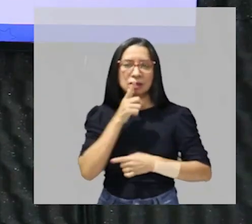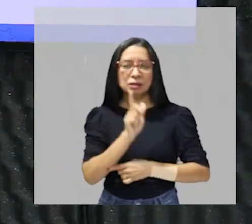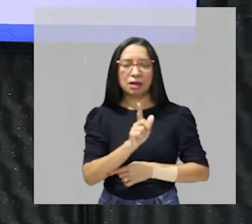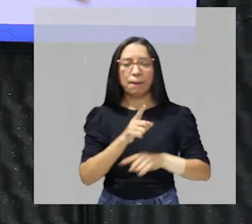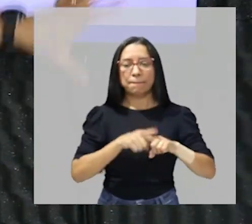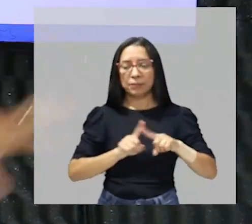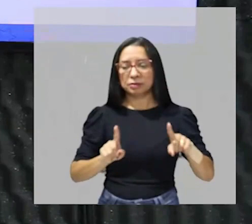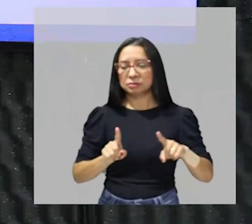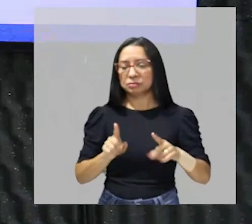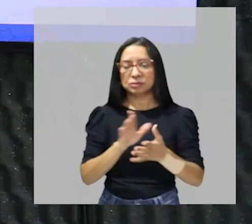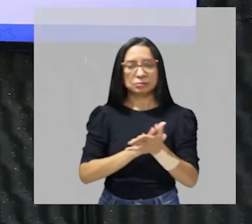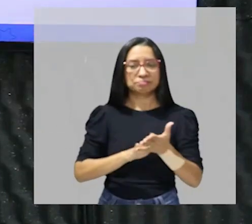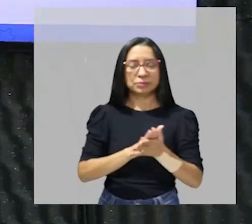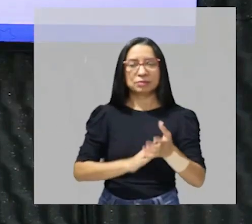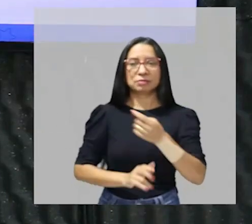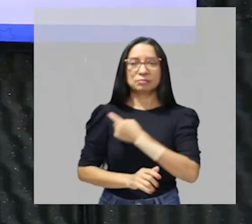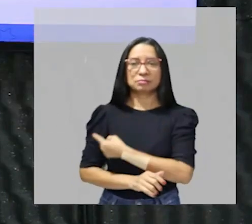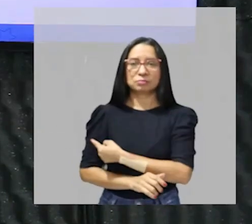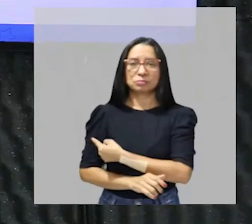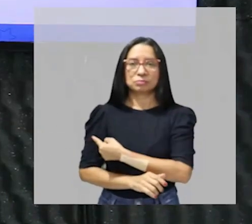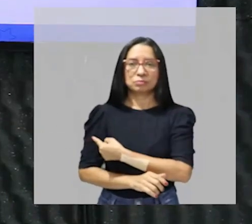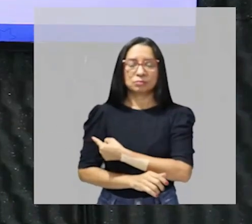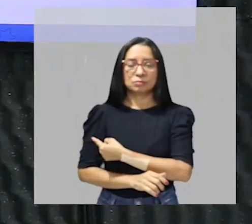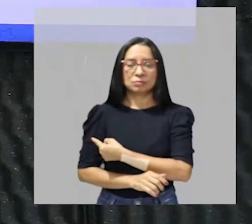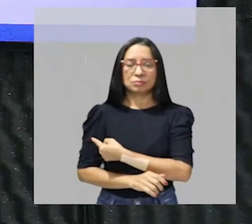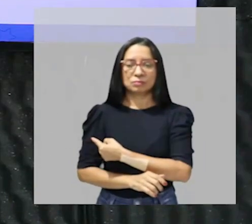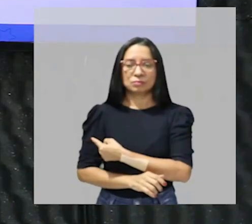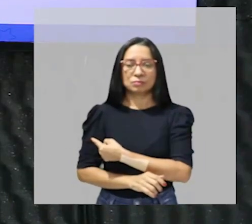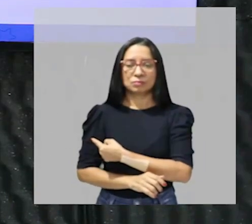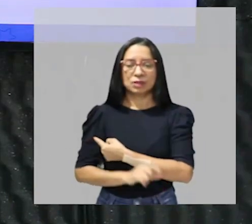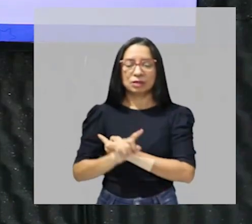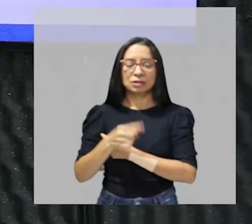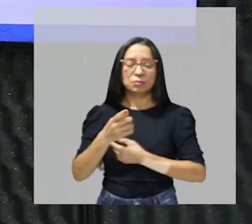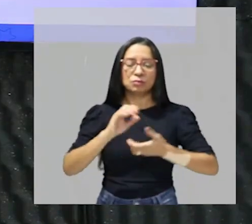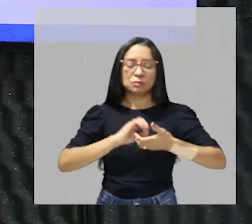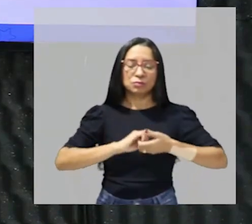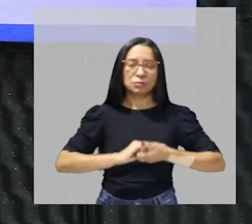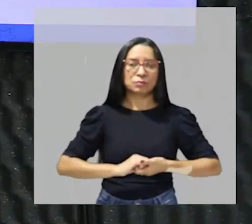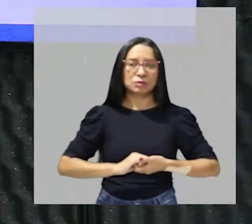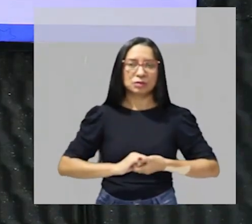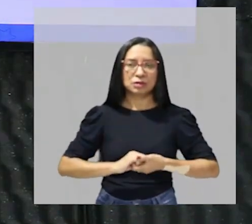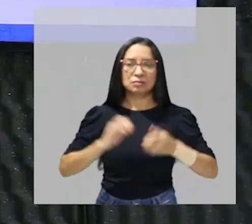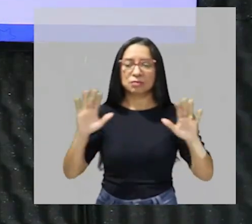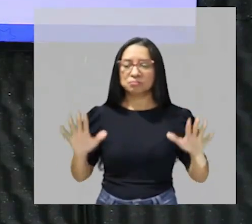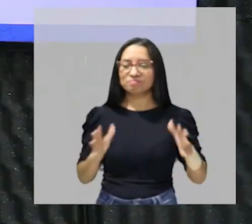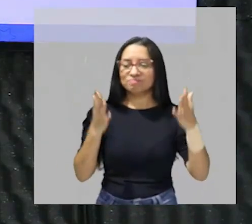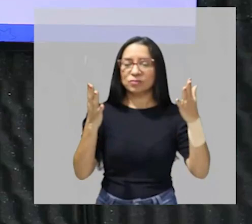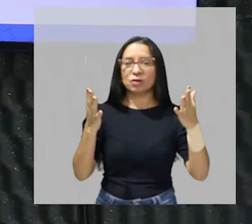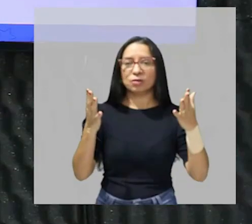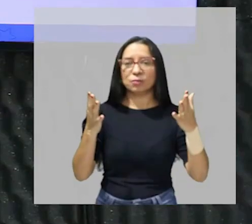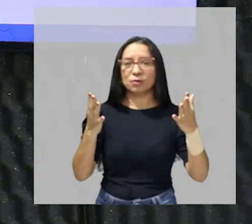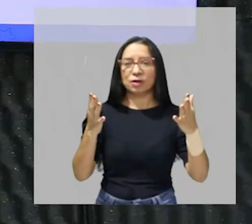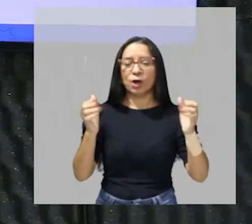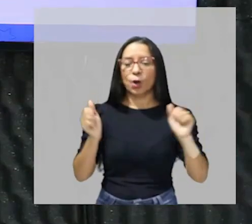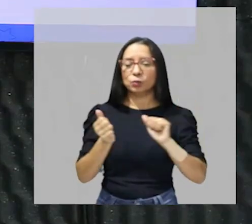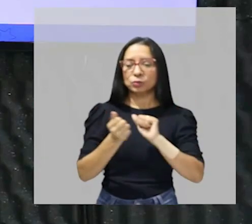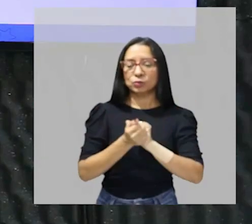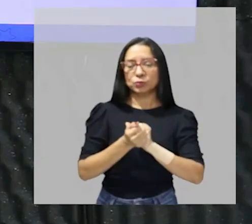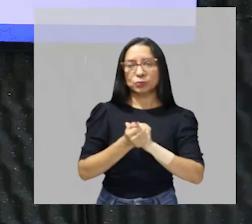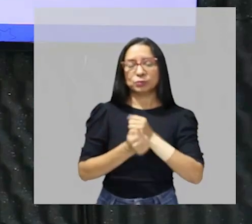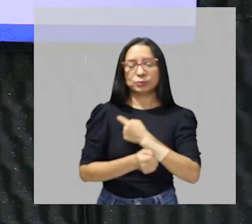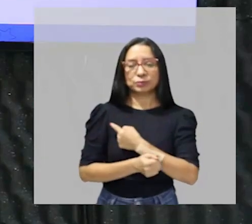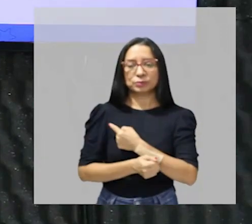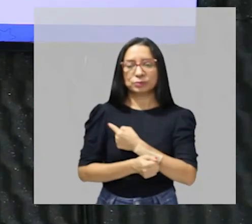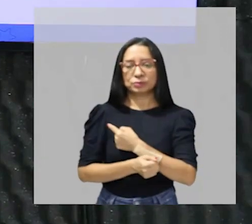não existe nada disso aqui. De lá, eles vão se cumprimentar e vão comemorar juntos, talvez, vão comer uma pizza junto, comer